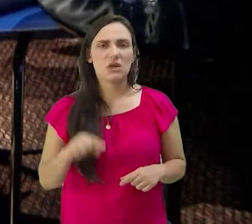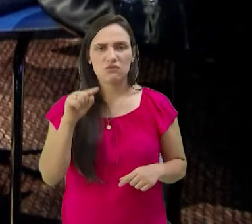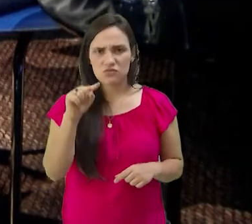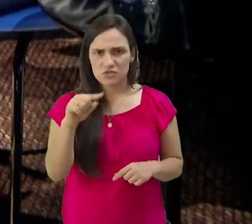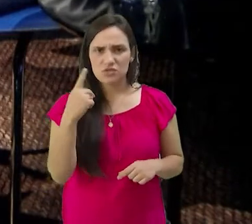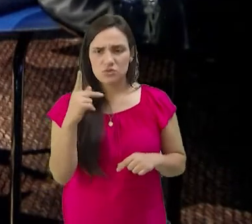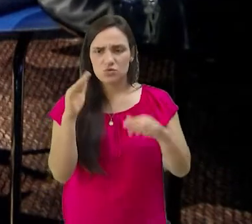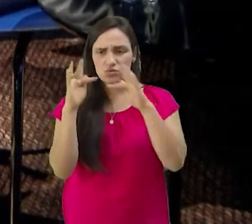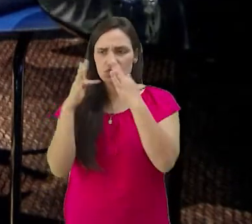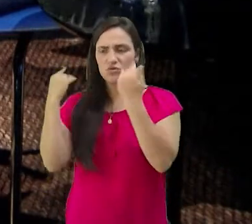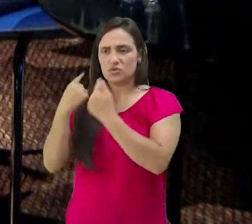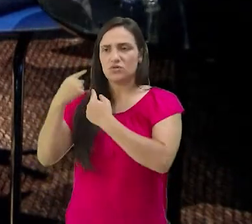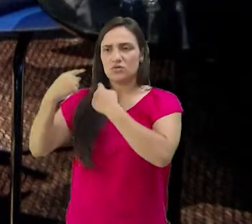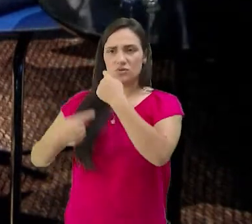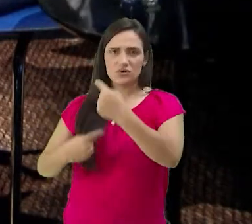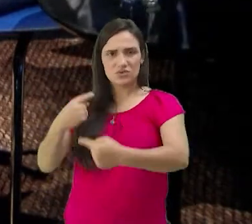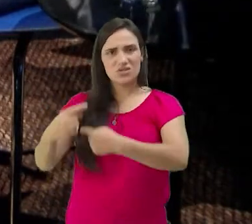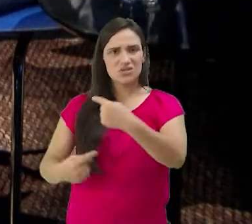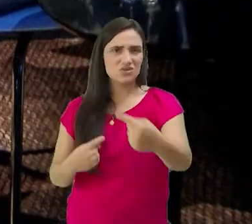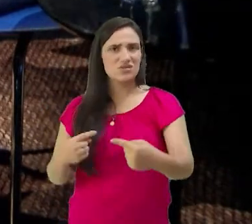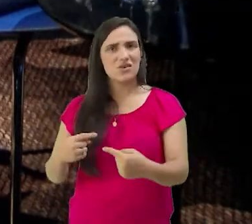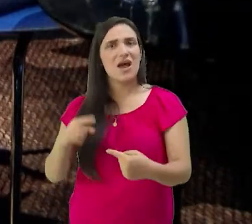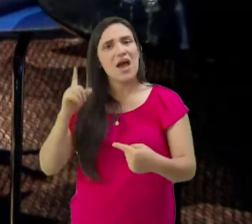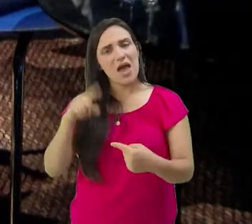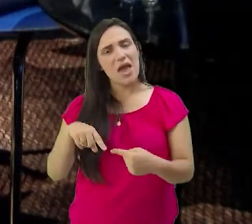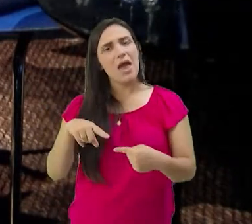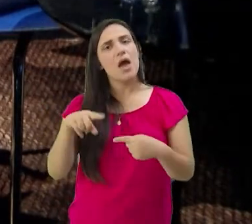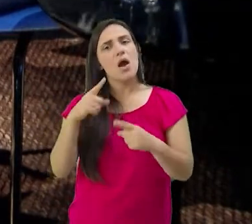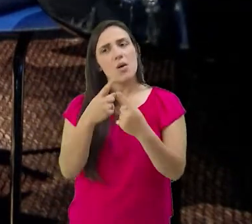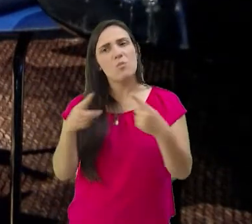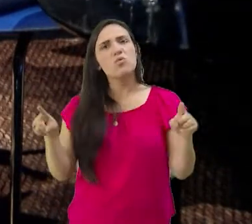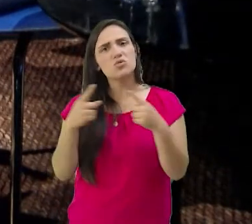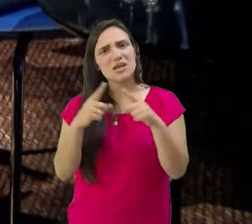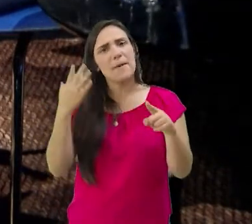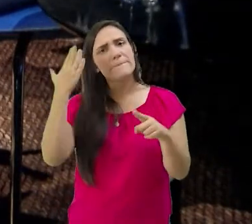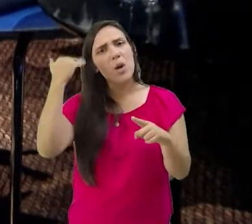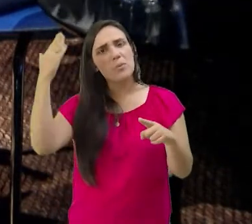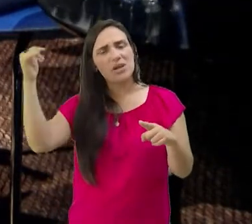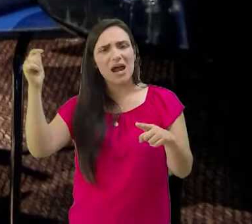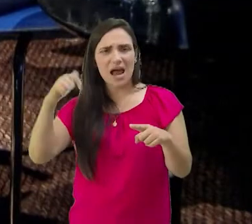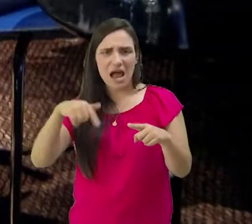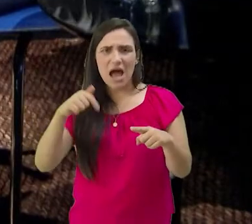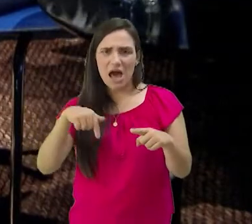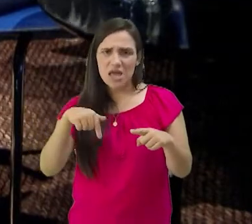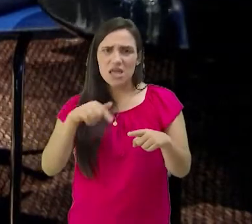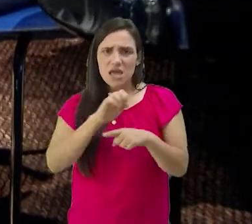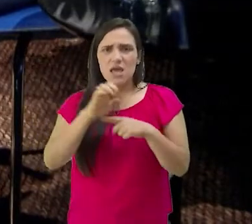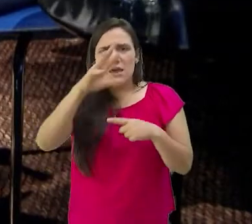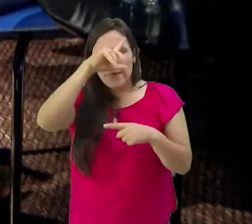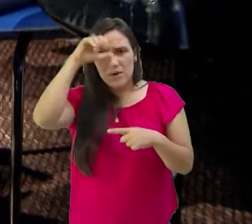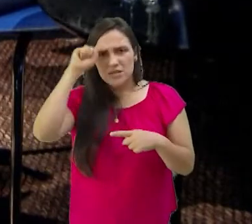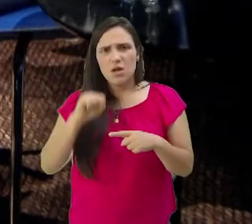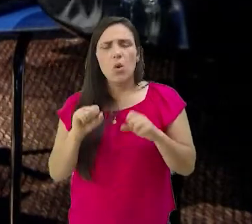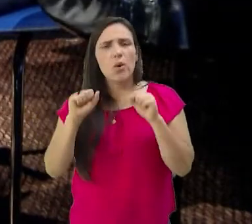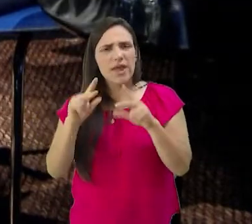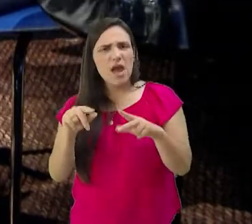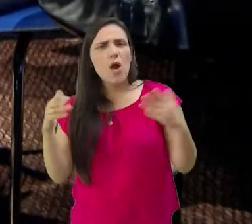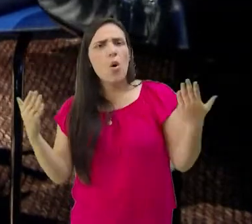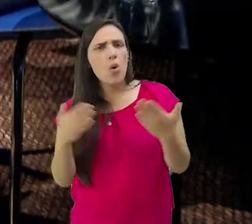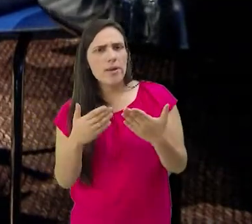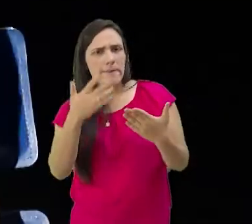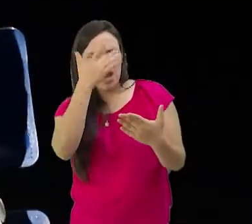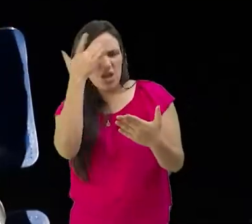uma parte da tua geração, vocês ajudaram a mudar ou consolidar a música popular sul-mato-grossense. Não sei se o nome é correto, a música regional,